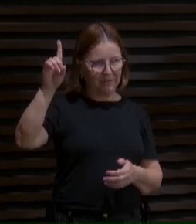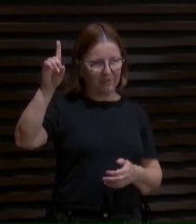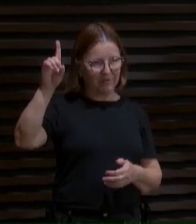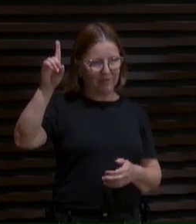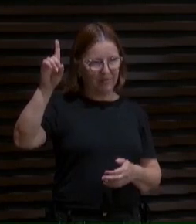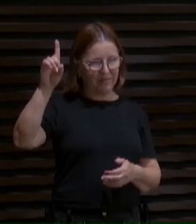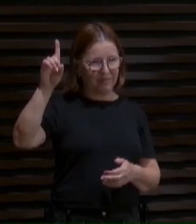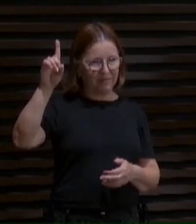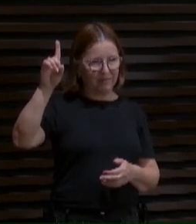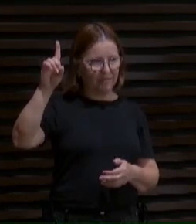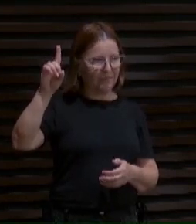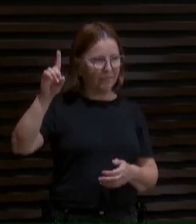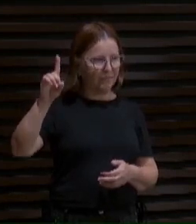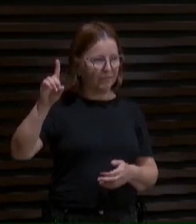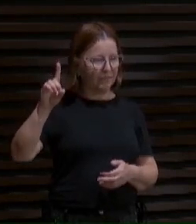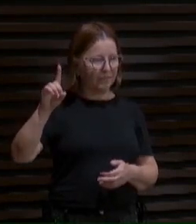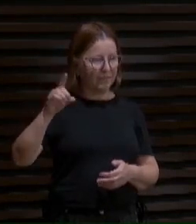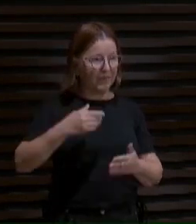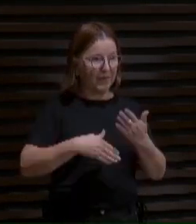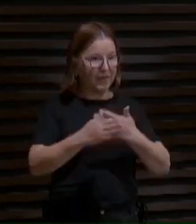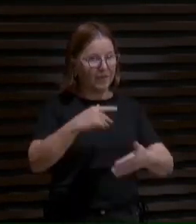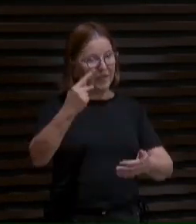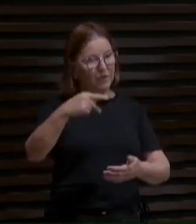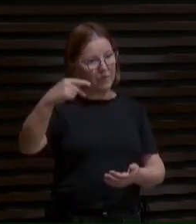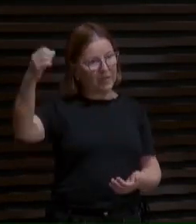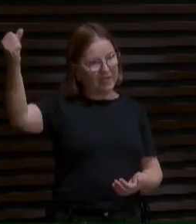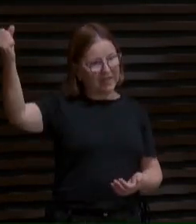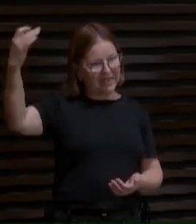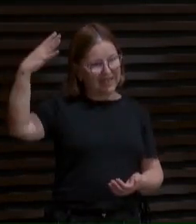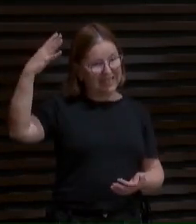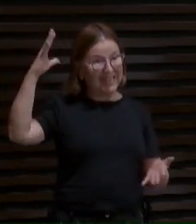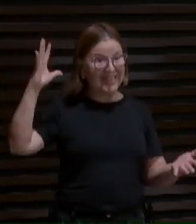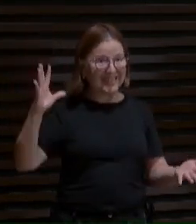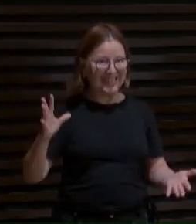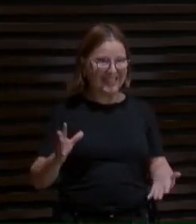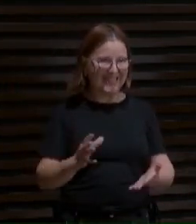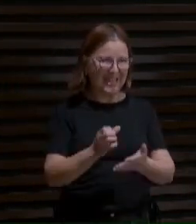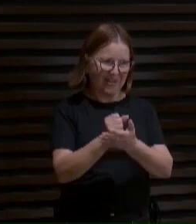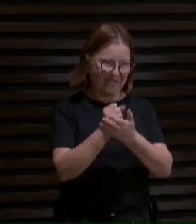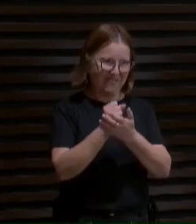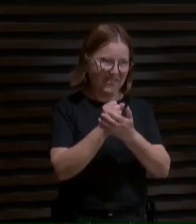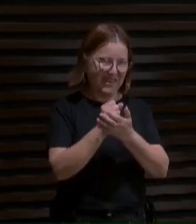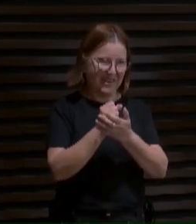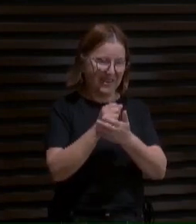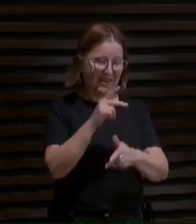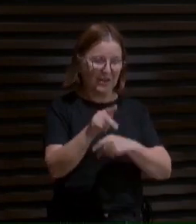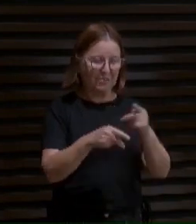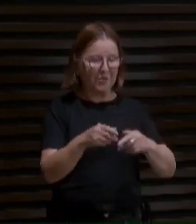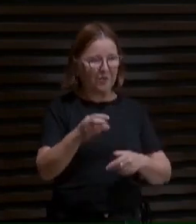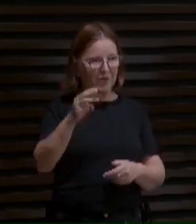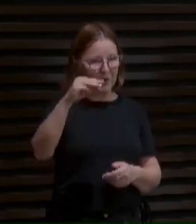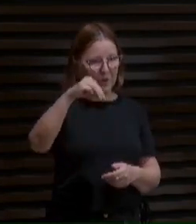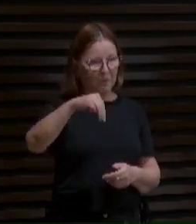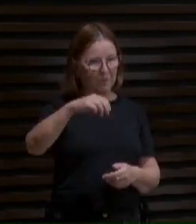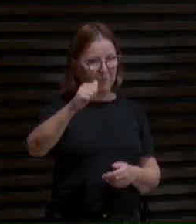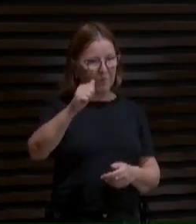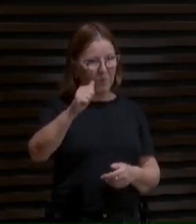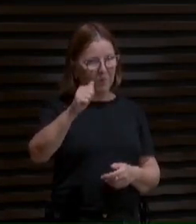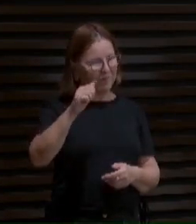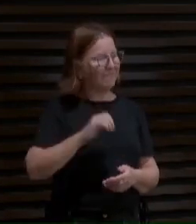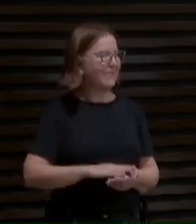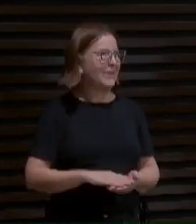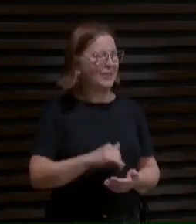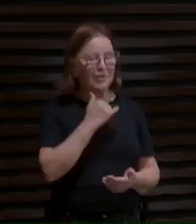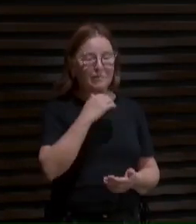pôde, pela sua graça, salvar a moabitas e